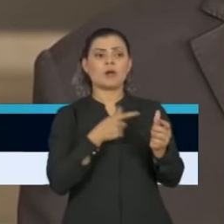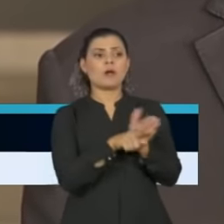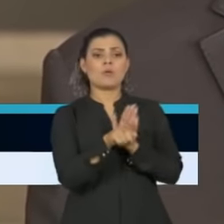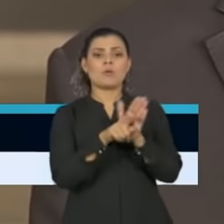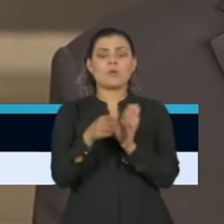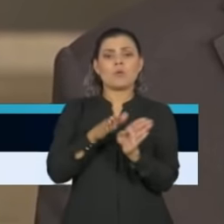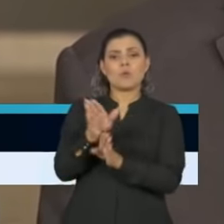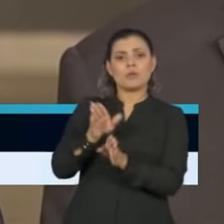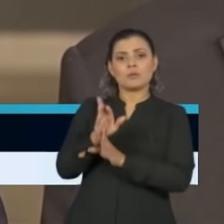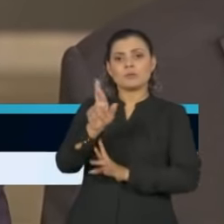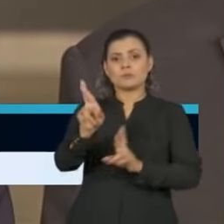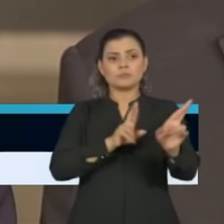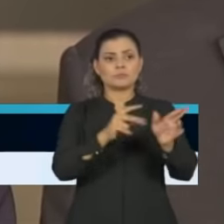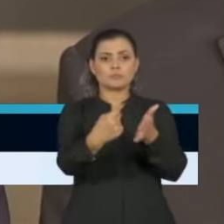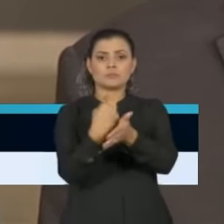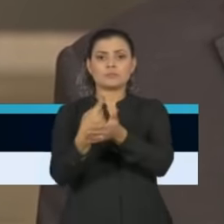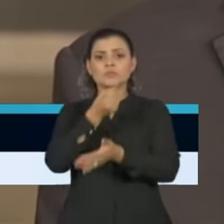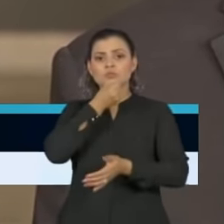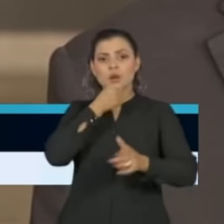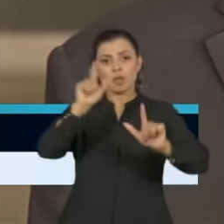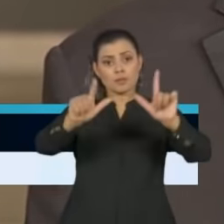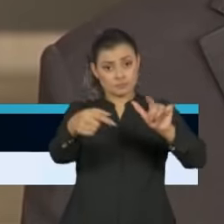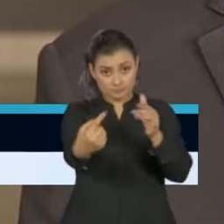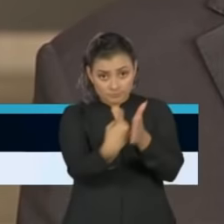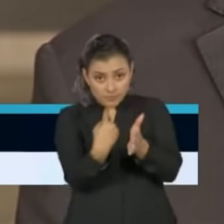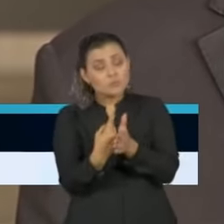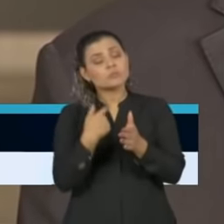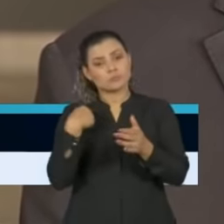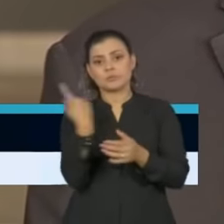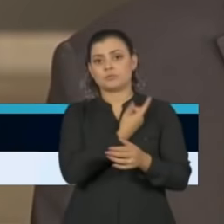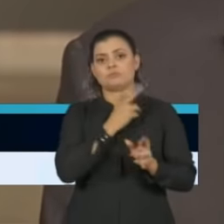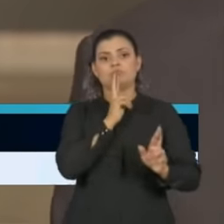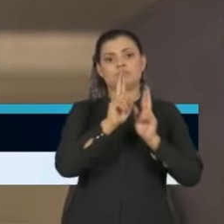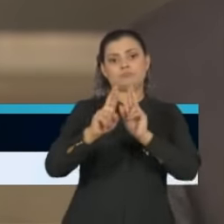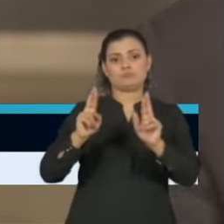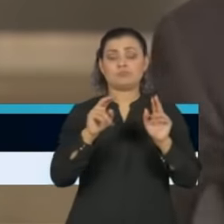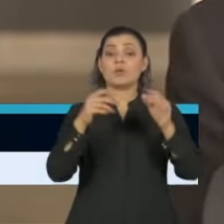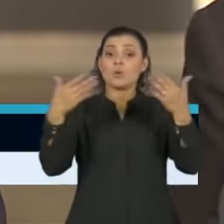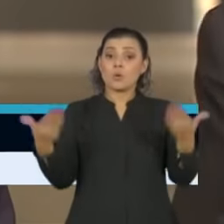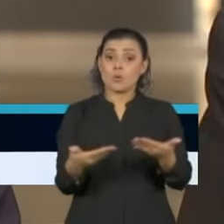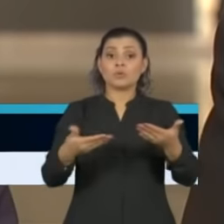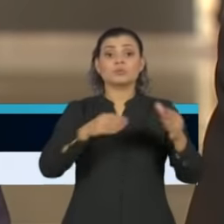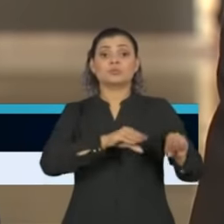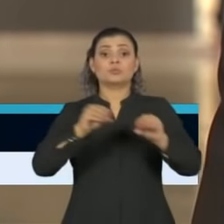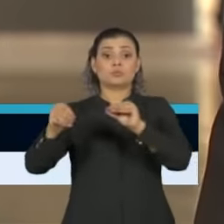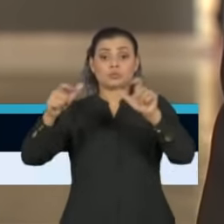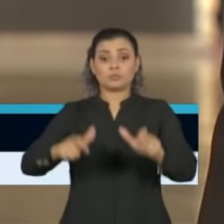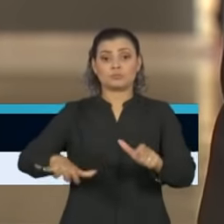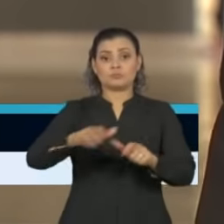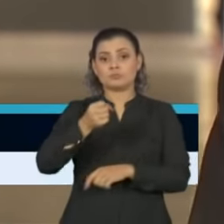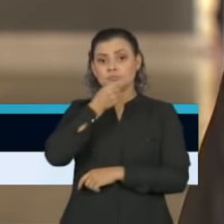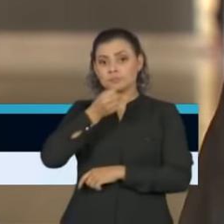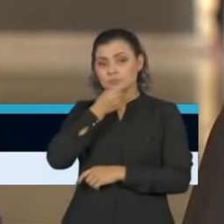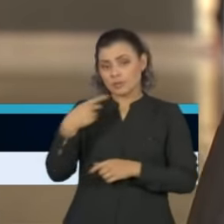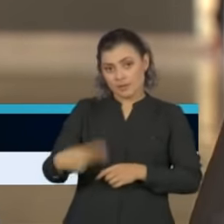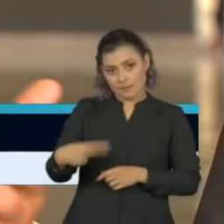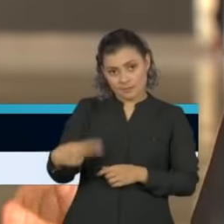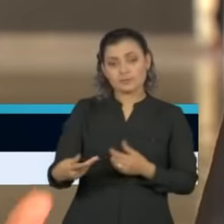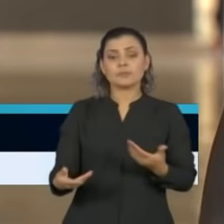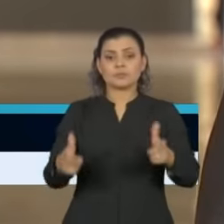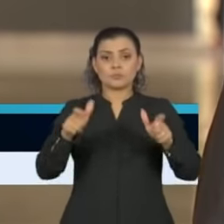respostas às perguntas que os jornalistas poderão ter. Hoje, dada a circunstância, mudamos o local das nossas coletivas, estamos fazendo aqui